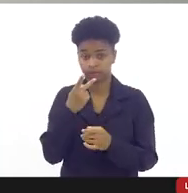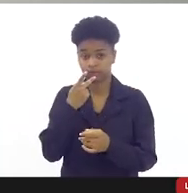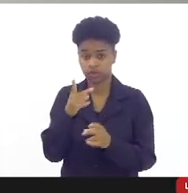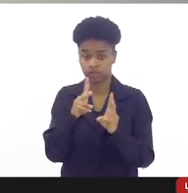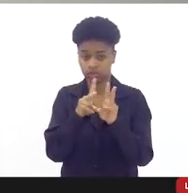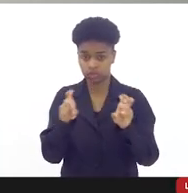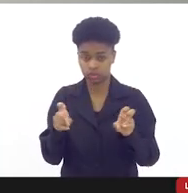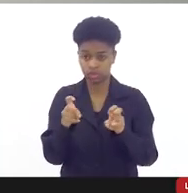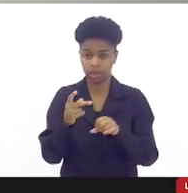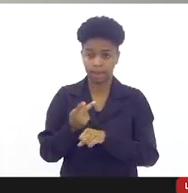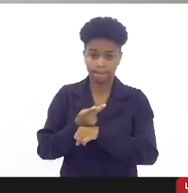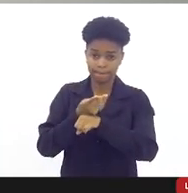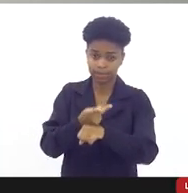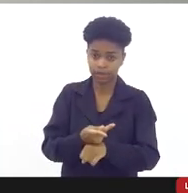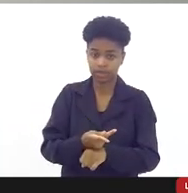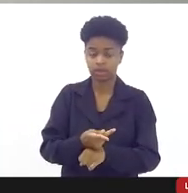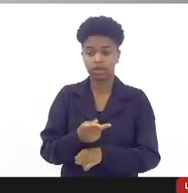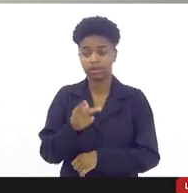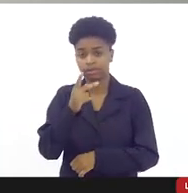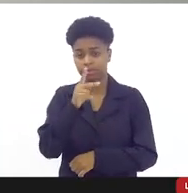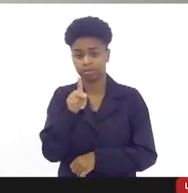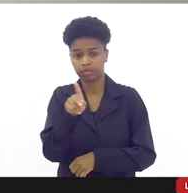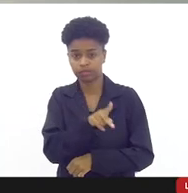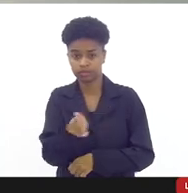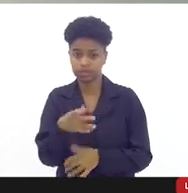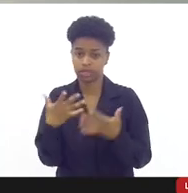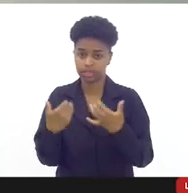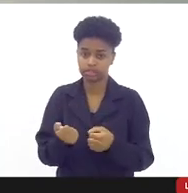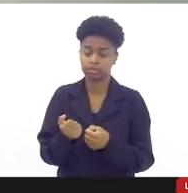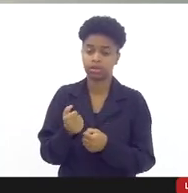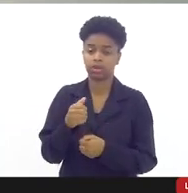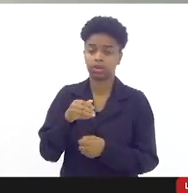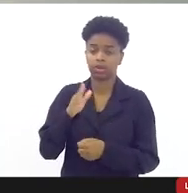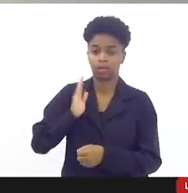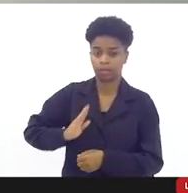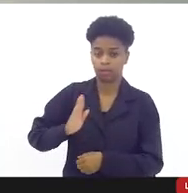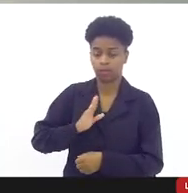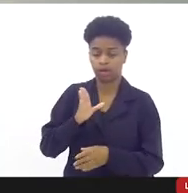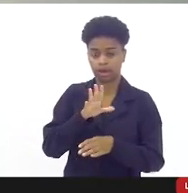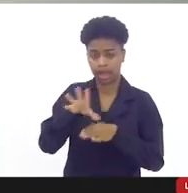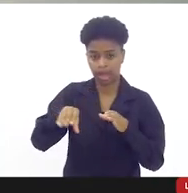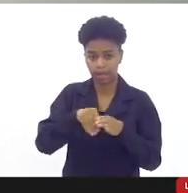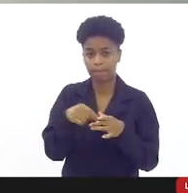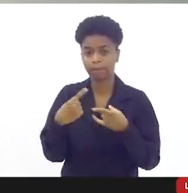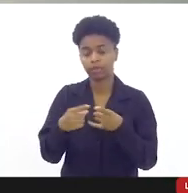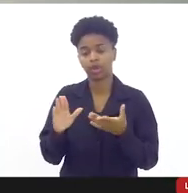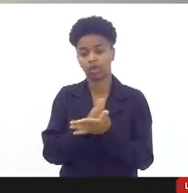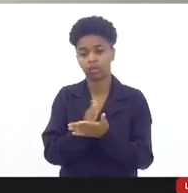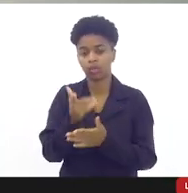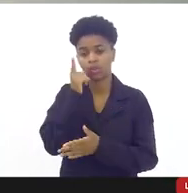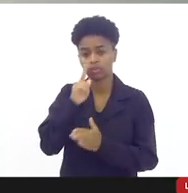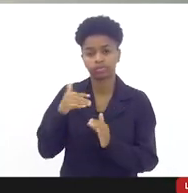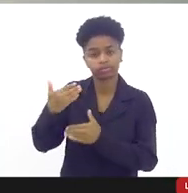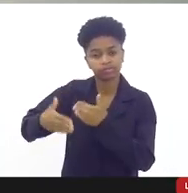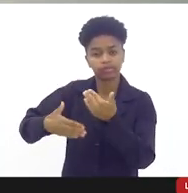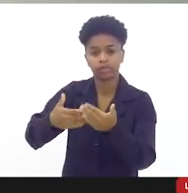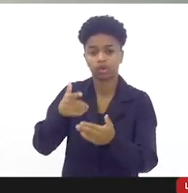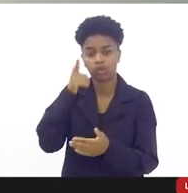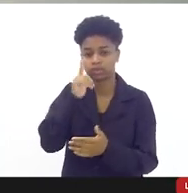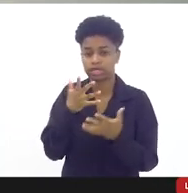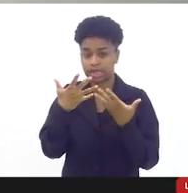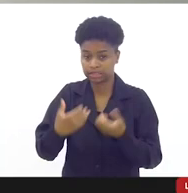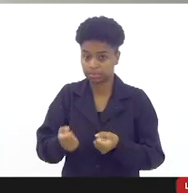Professor recebeu o bolsa na cara que alguns alunos tudo conseguiu avançar em algum projeto e receber premiação por isso